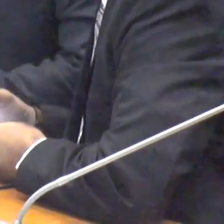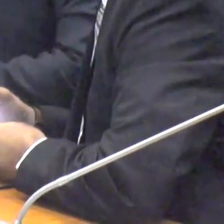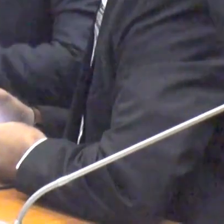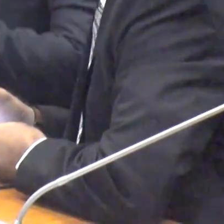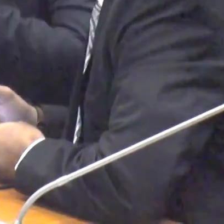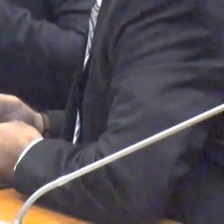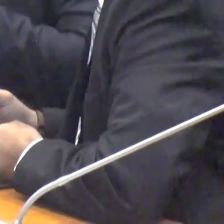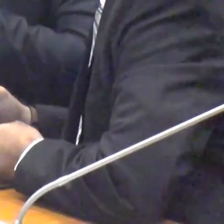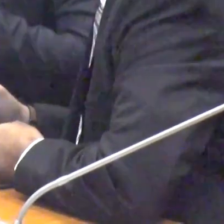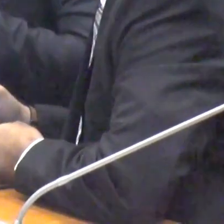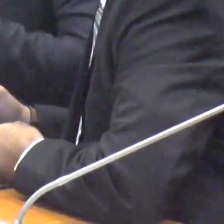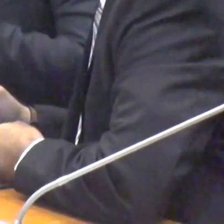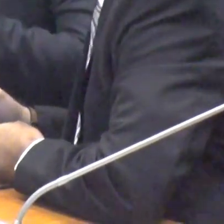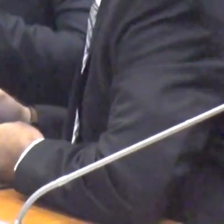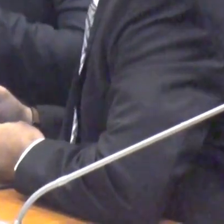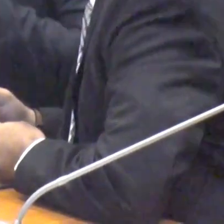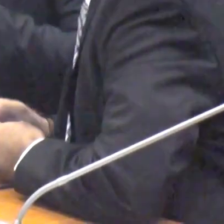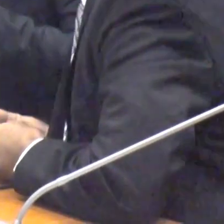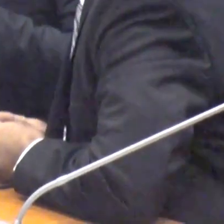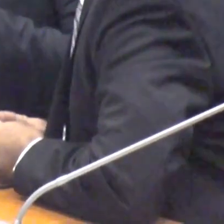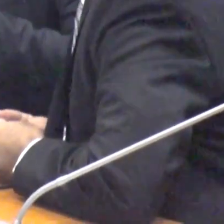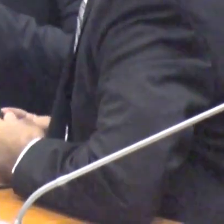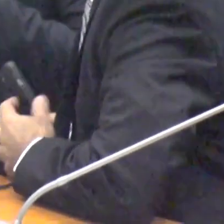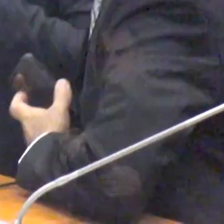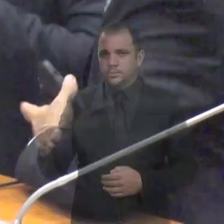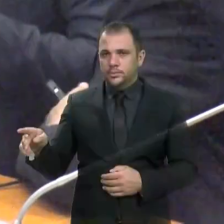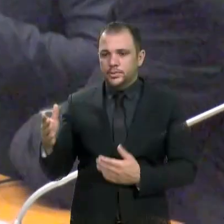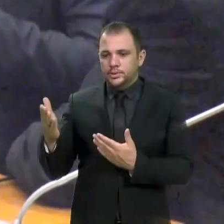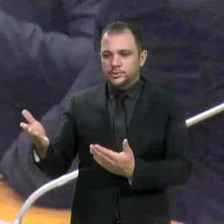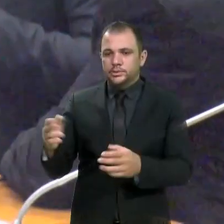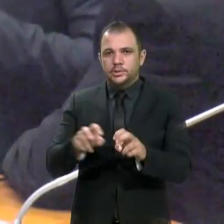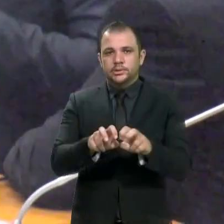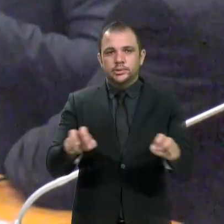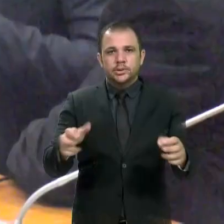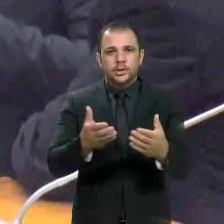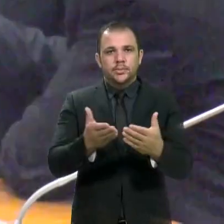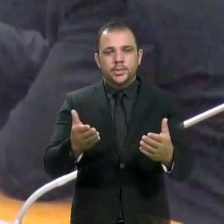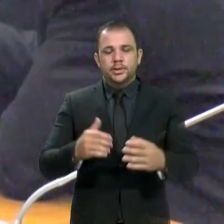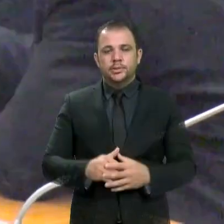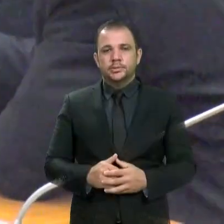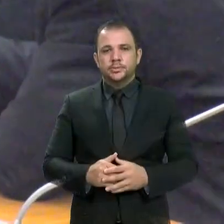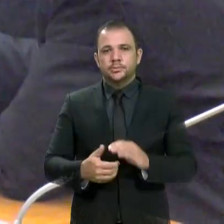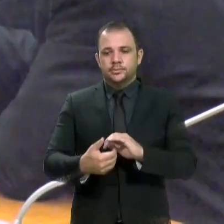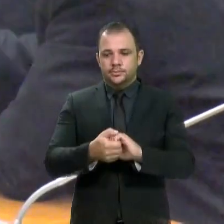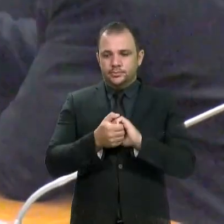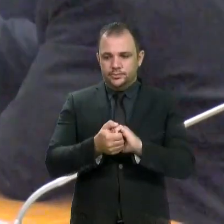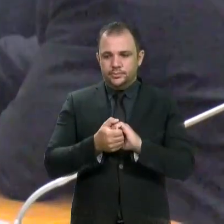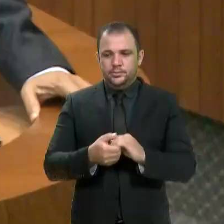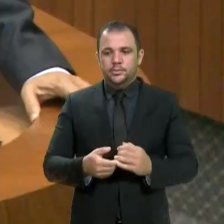Senhora Presidente, demais membros da mesa, minha saudação,